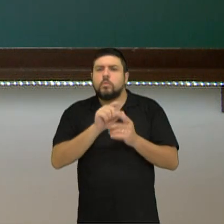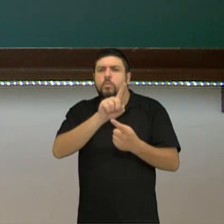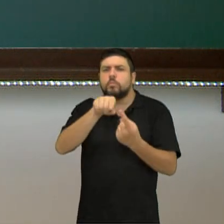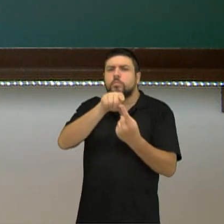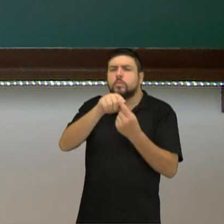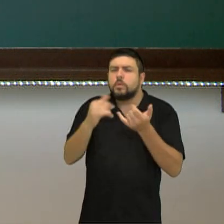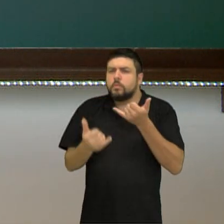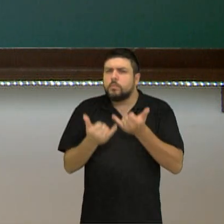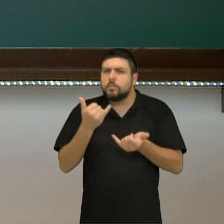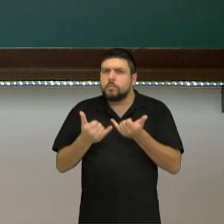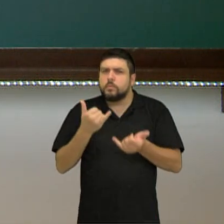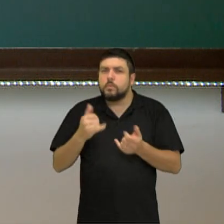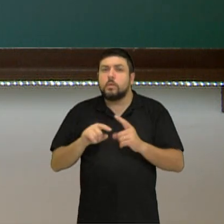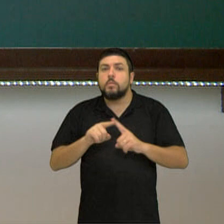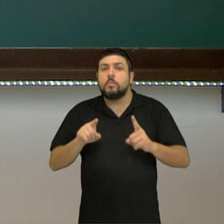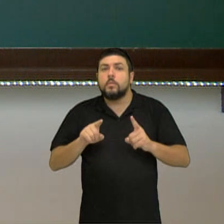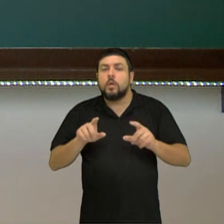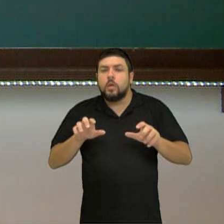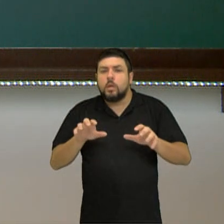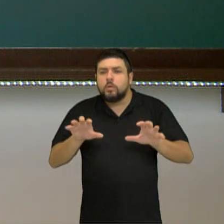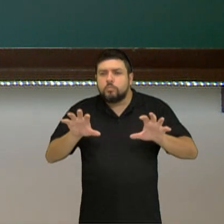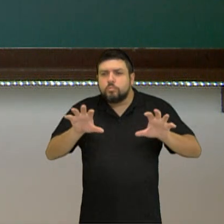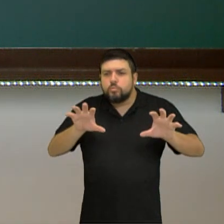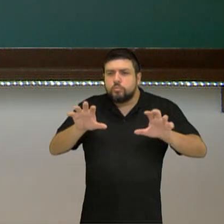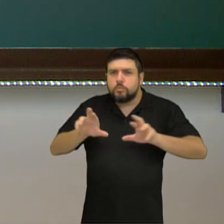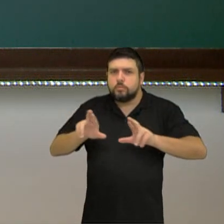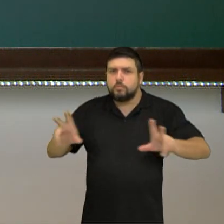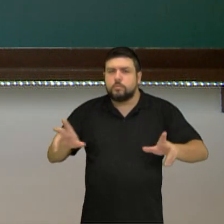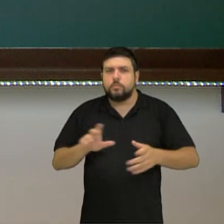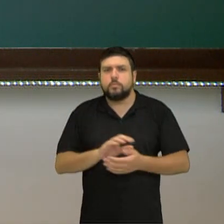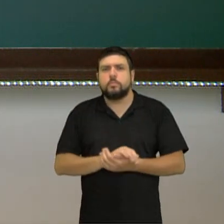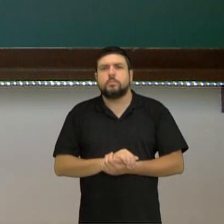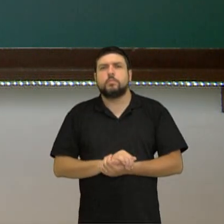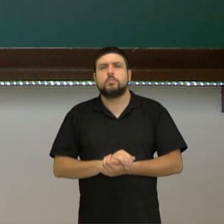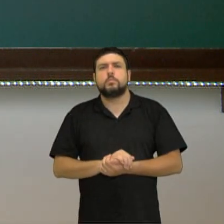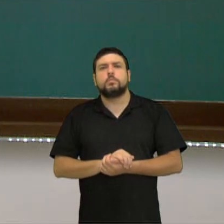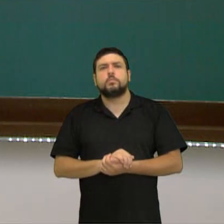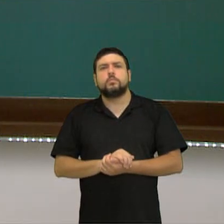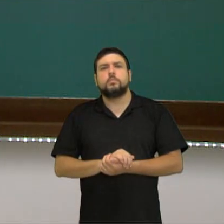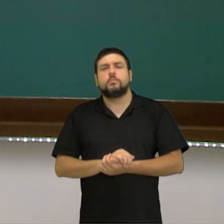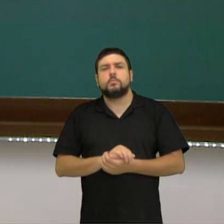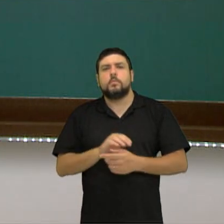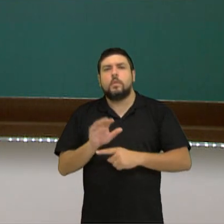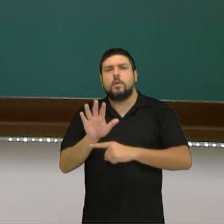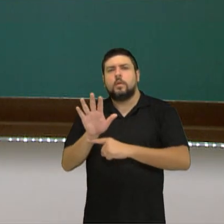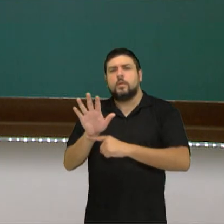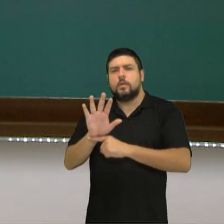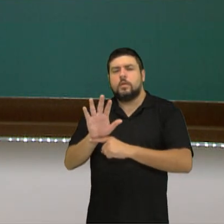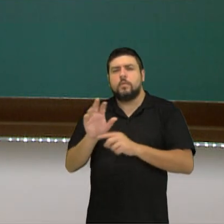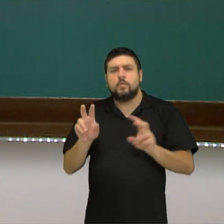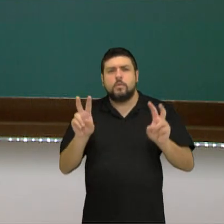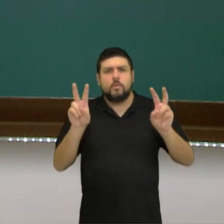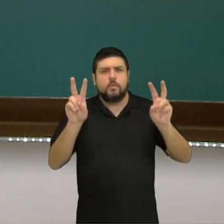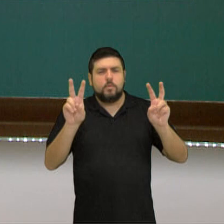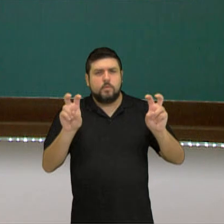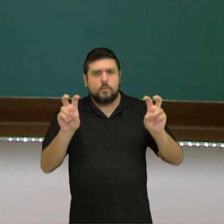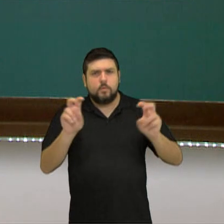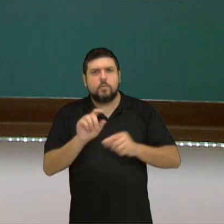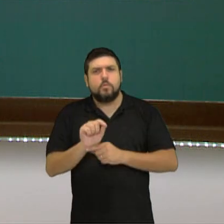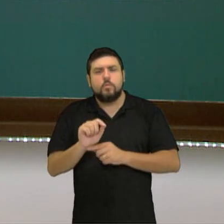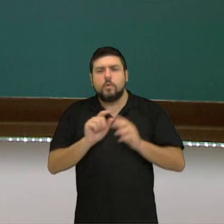com abordagens bastante diferenciadas. Neste vídeo, nós falamos sobre